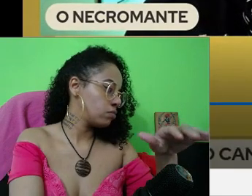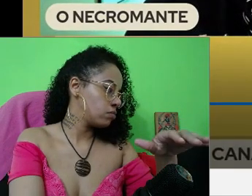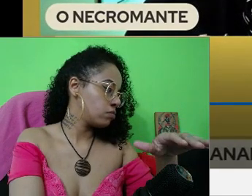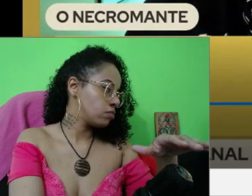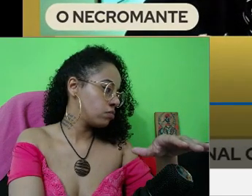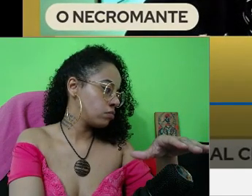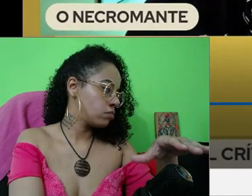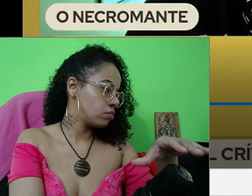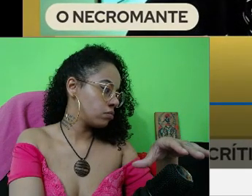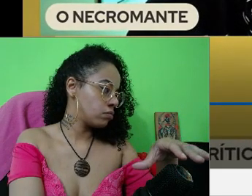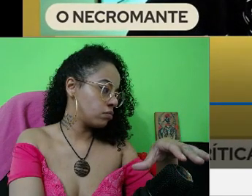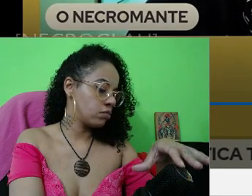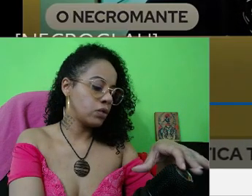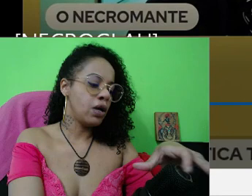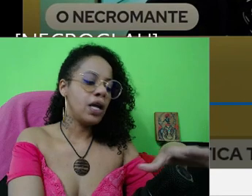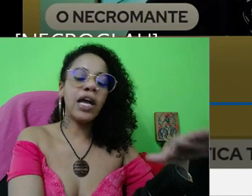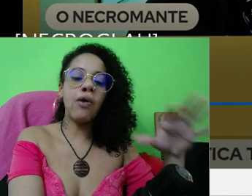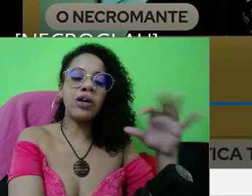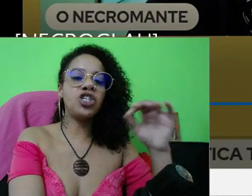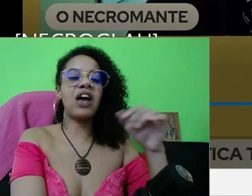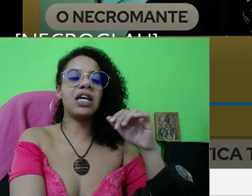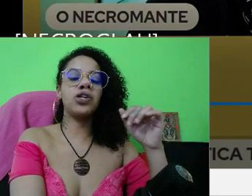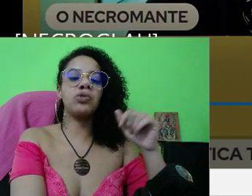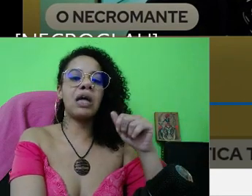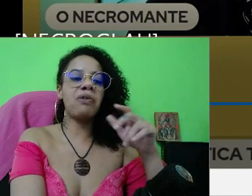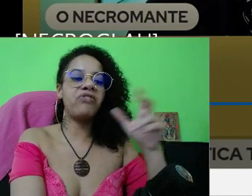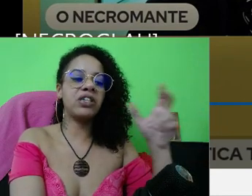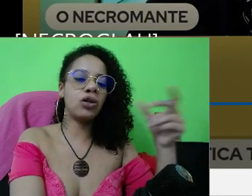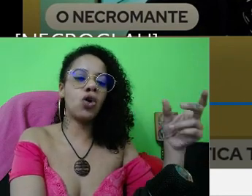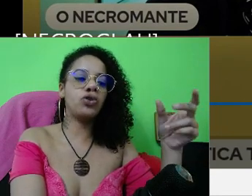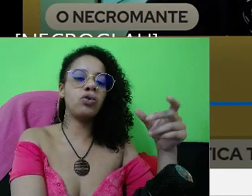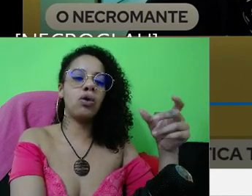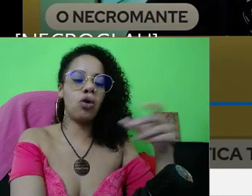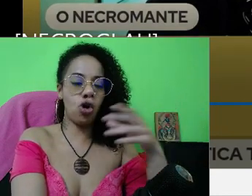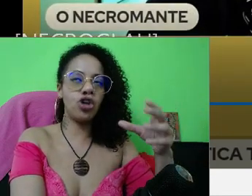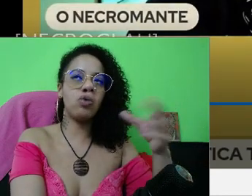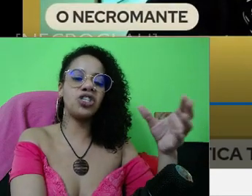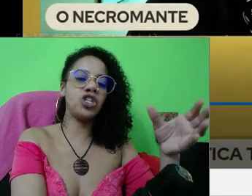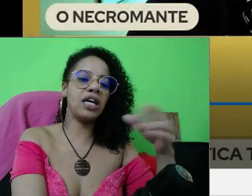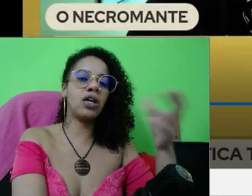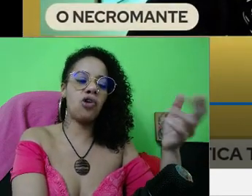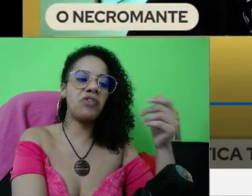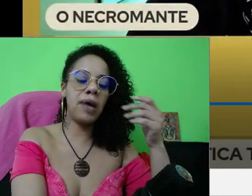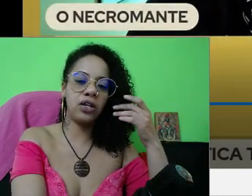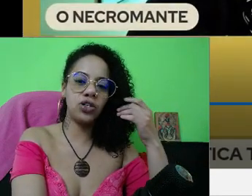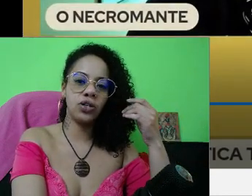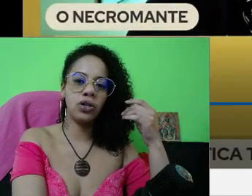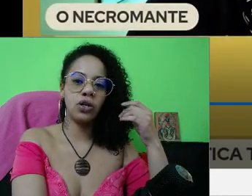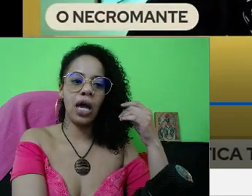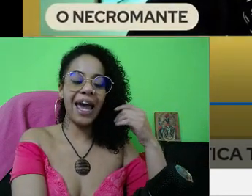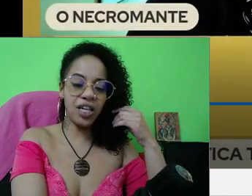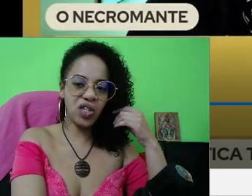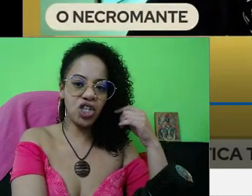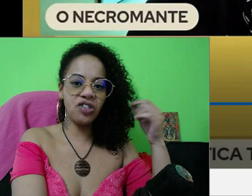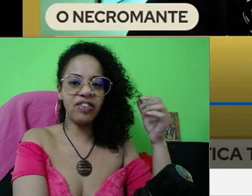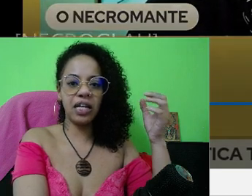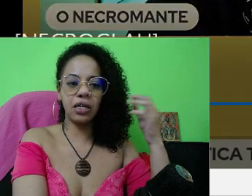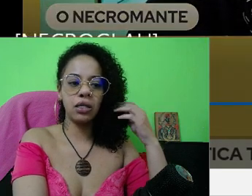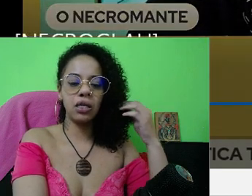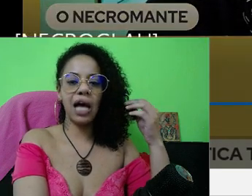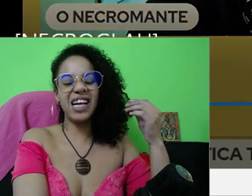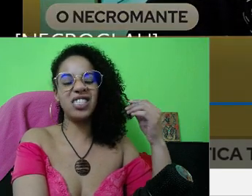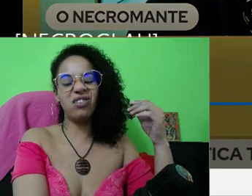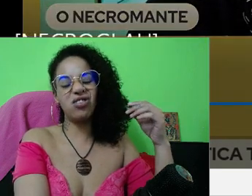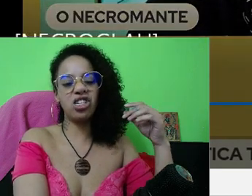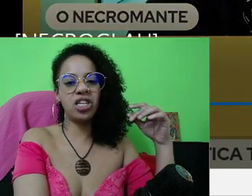Essa é a fala não a gente fala que não dá para fazer couro couro com a direita novamente é isso que a gente